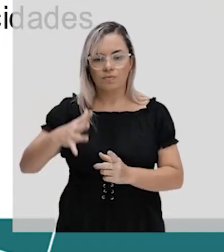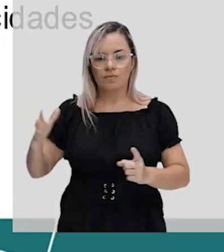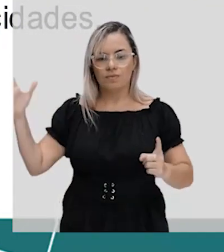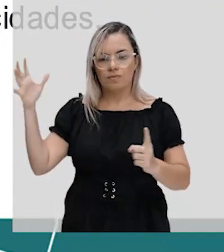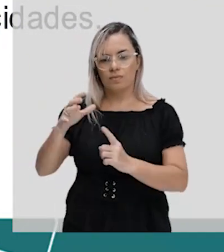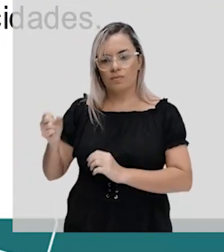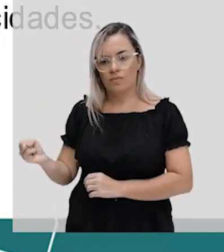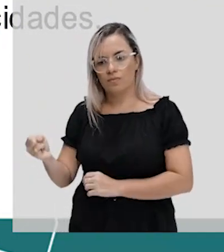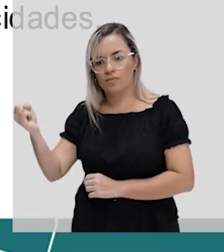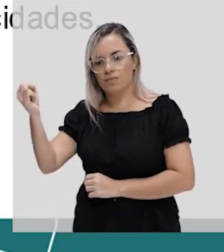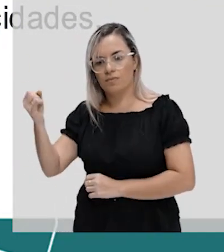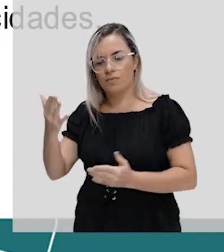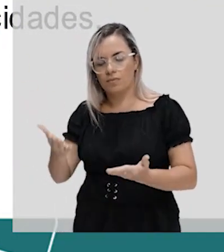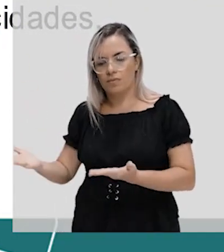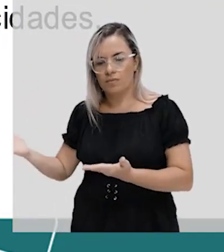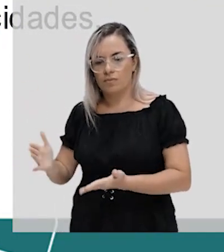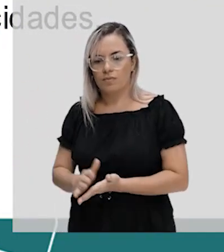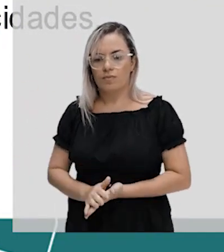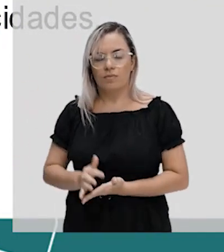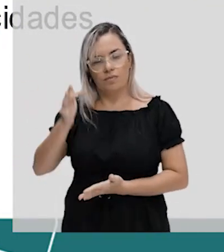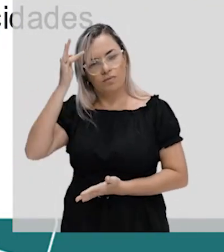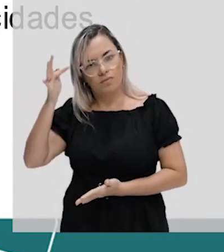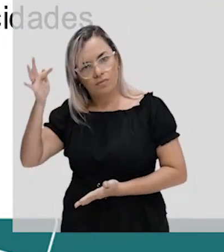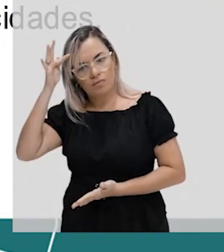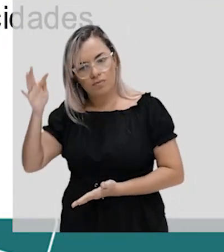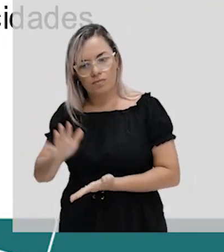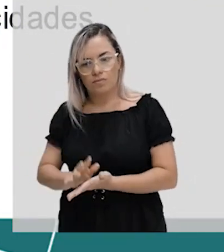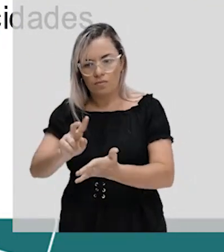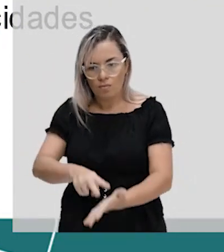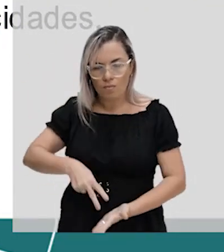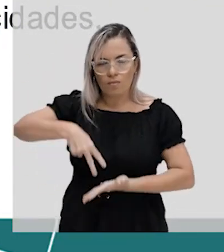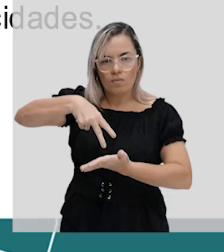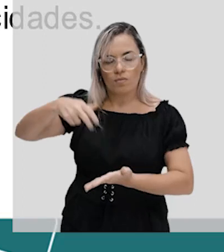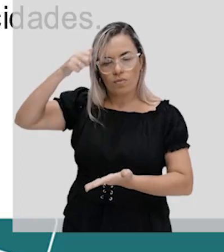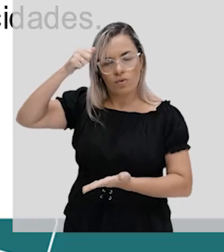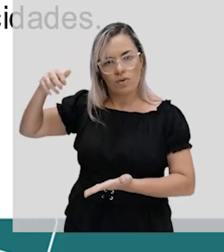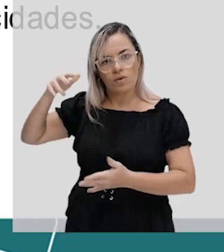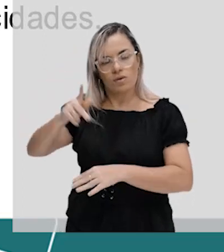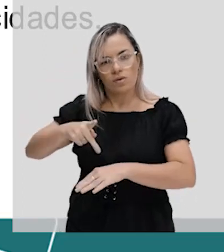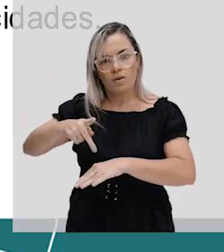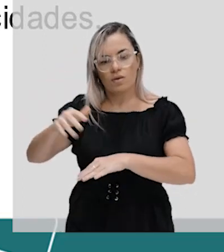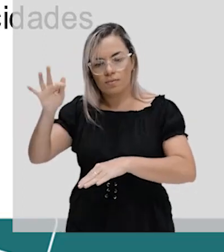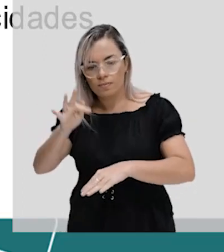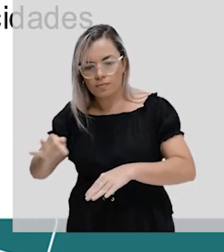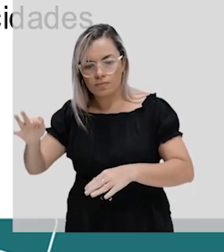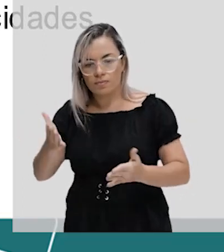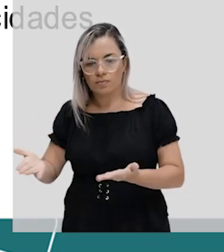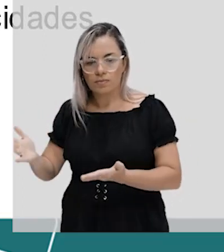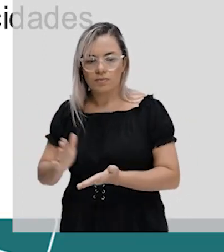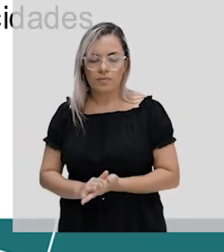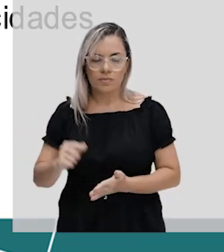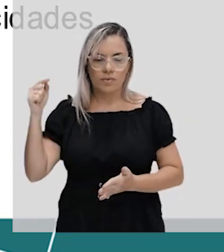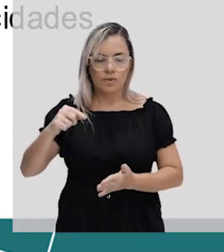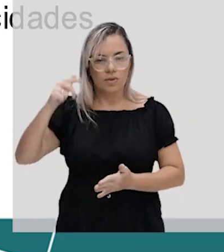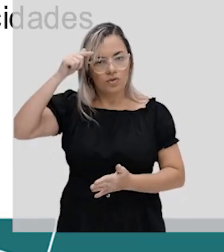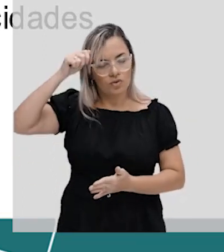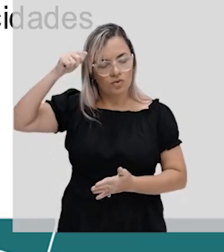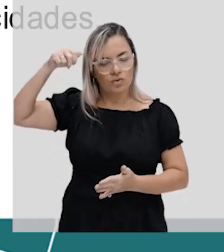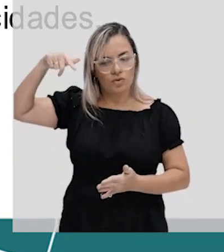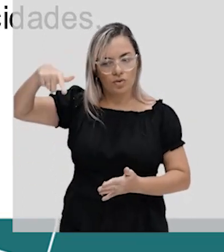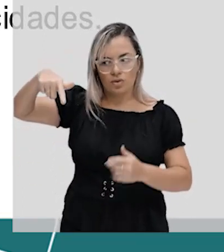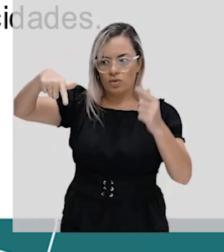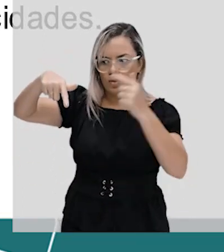acabamos de citar, foi o filósofo positivista francês Auguste Comte. De Comte, Durkheim colheu a ideia